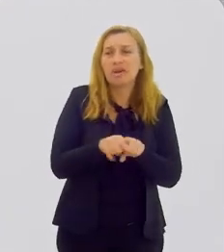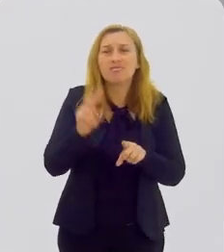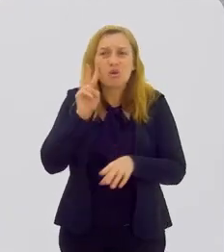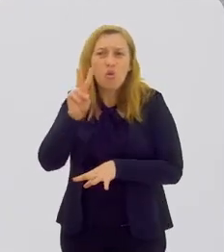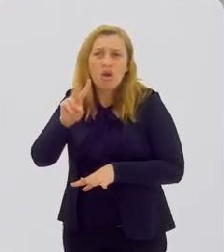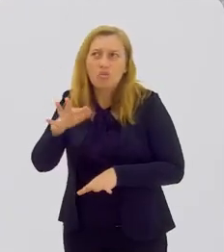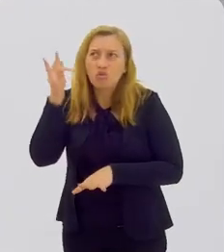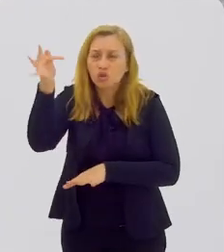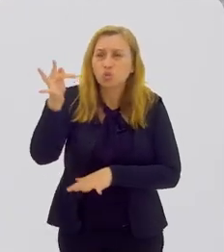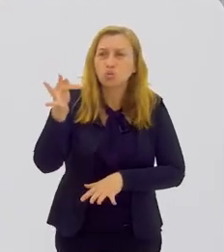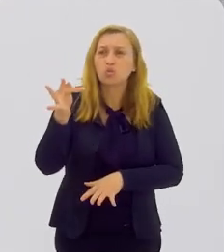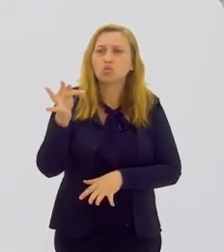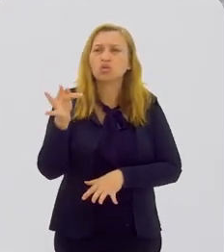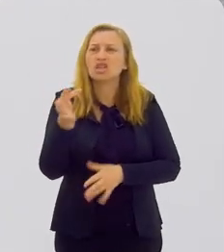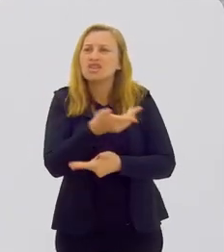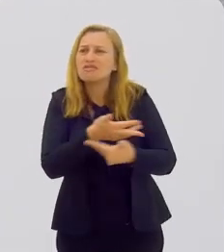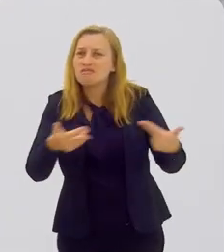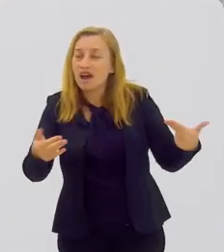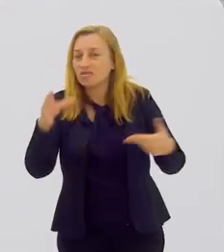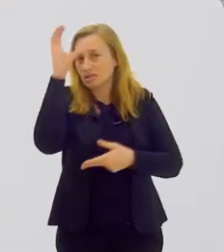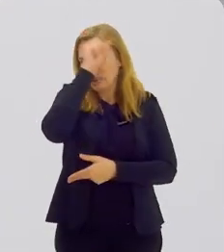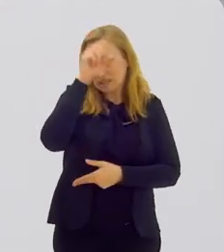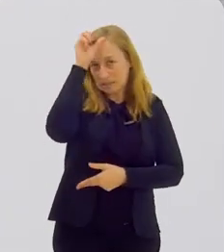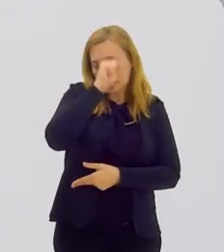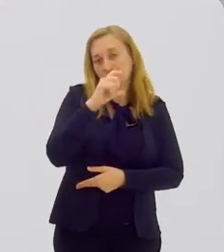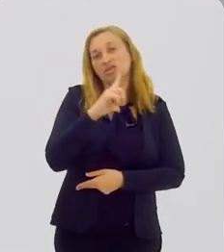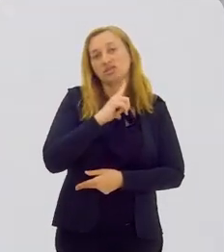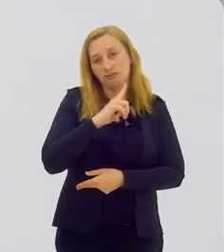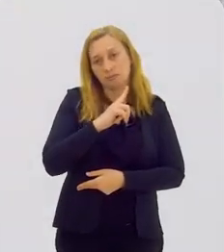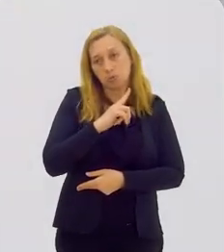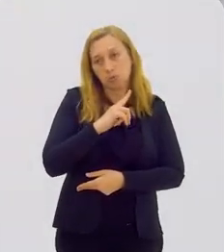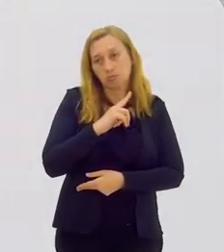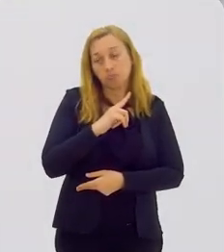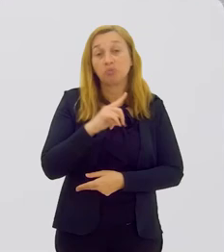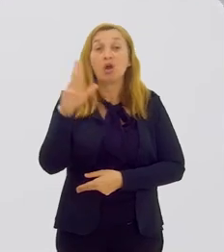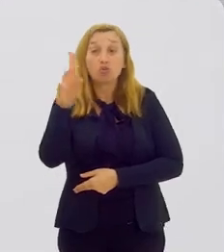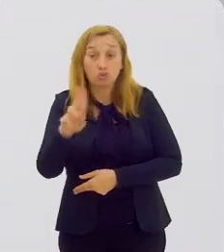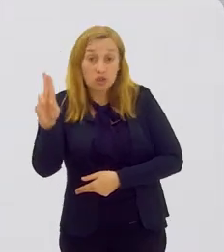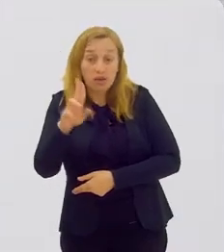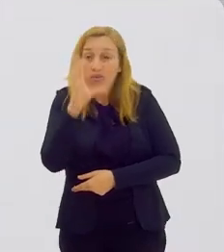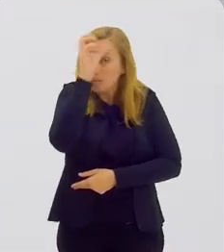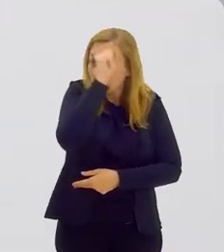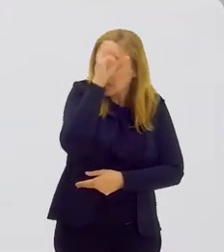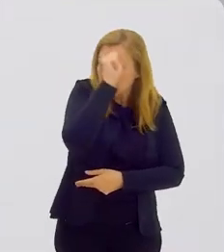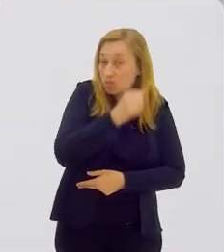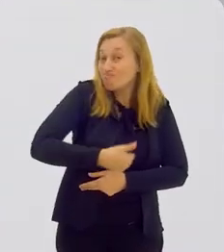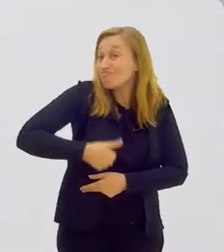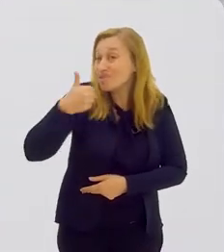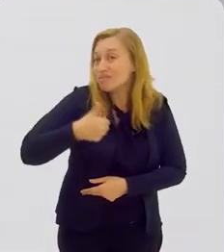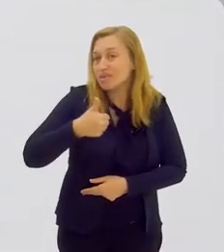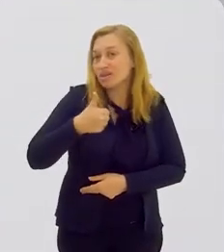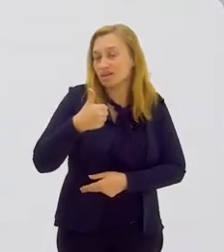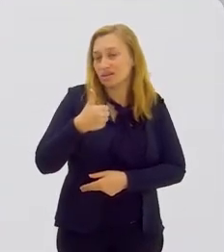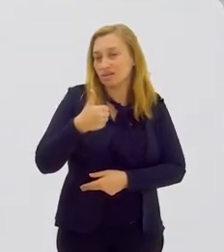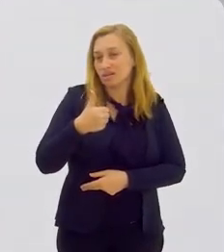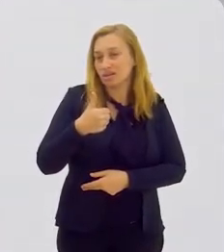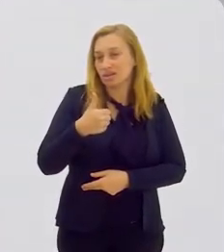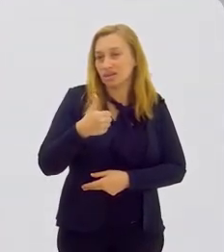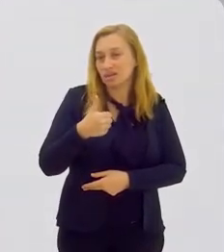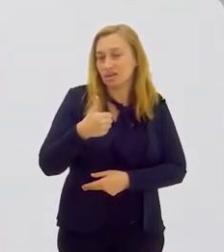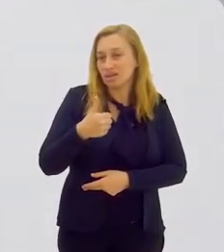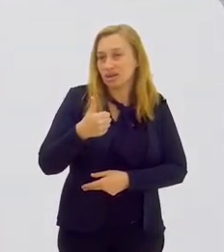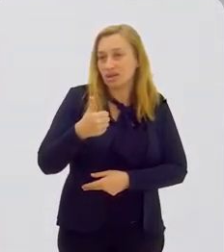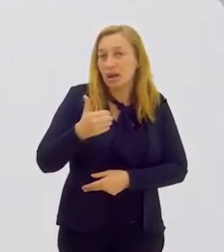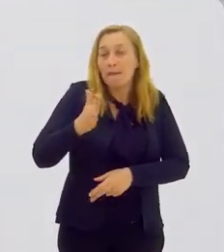que a gente precisa olhar para frente foi uma série de aprendizados que nós tivemos, né? A universidade aprendeu, primeiramente, a